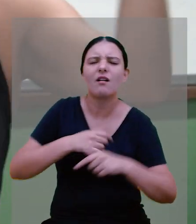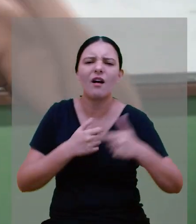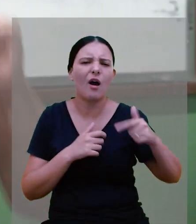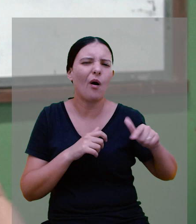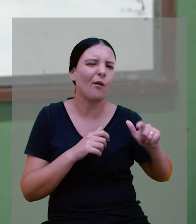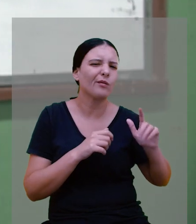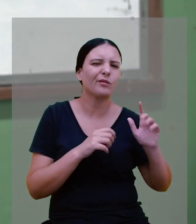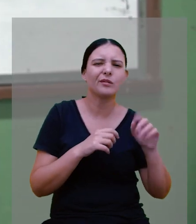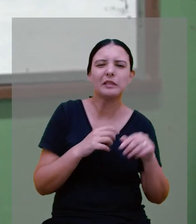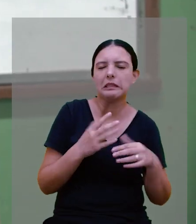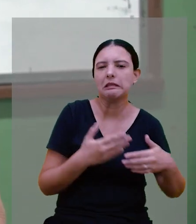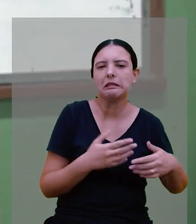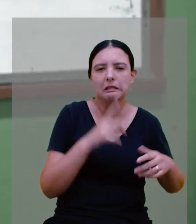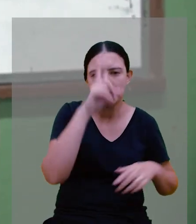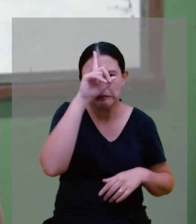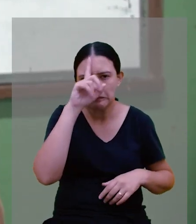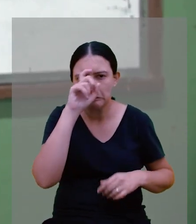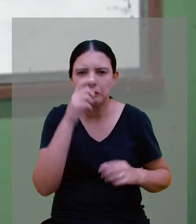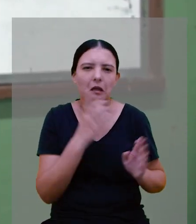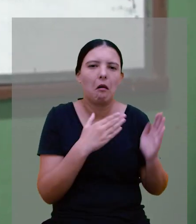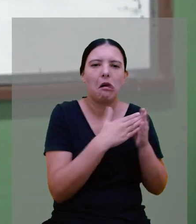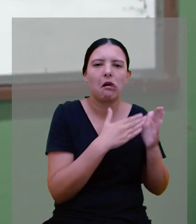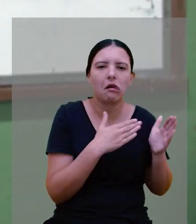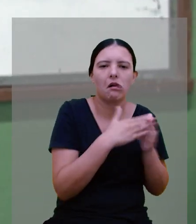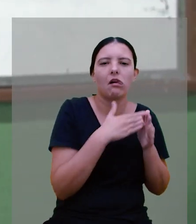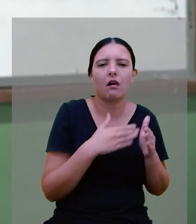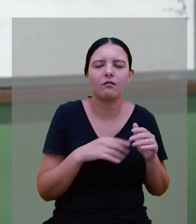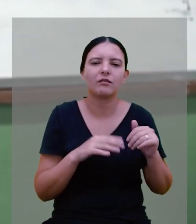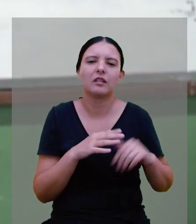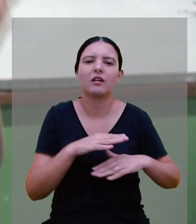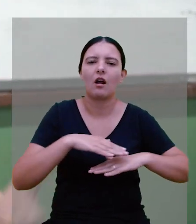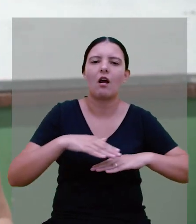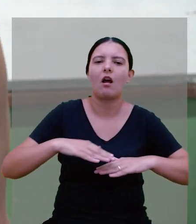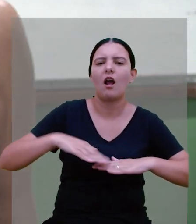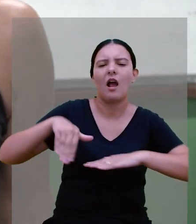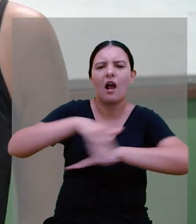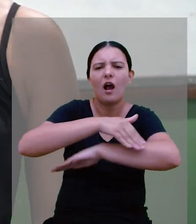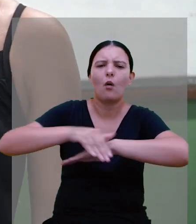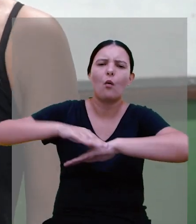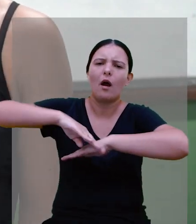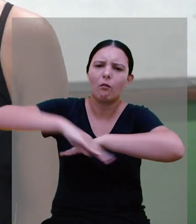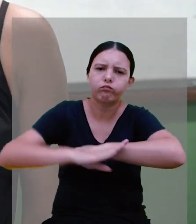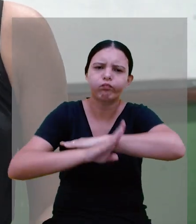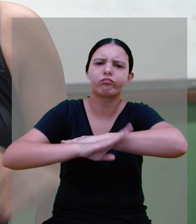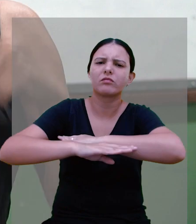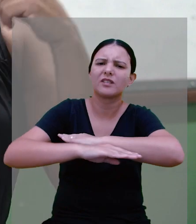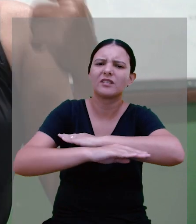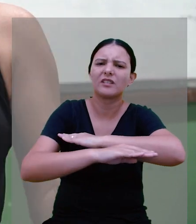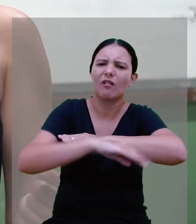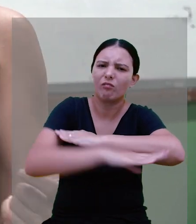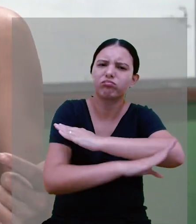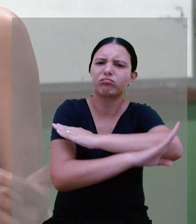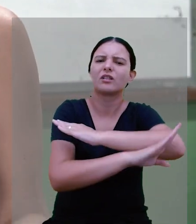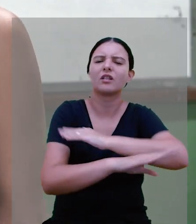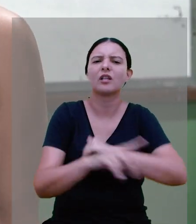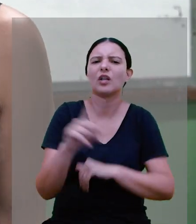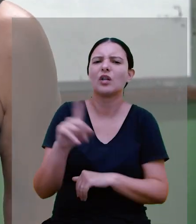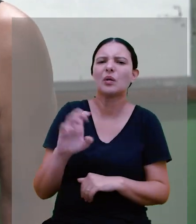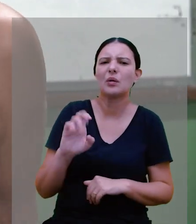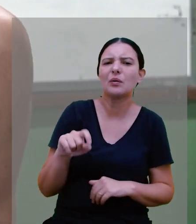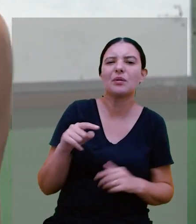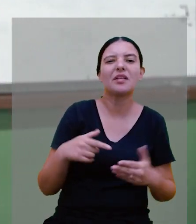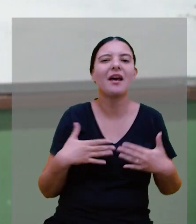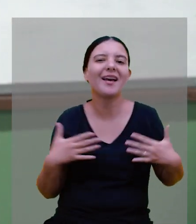outra que não achou lugar no posto de saúde, a rua esburacada, e passou pelo caminho e falou, colé Zé, e o Zé estava